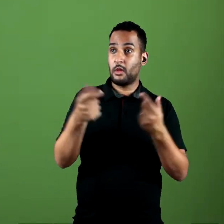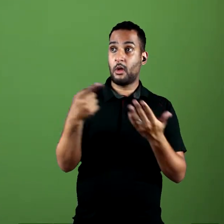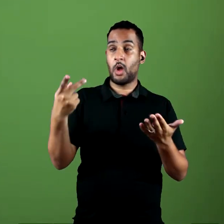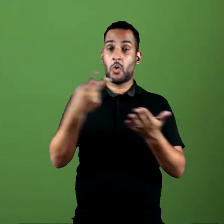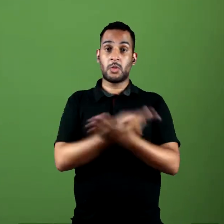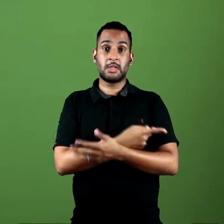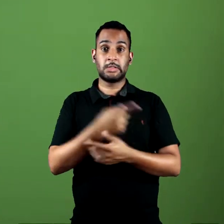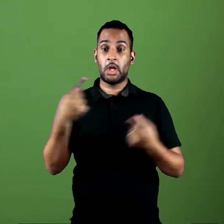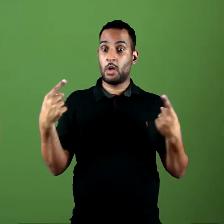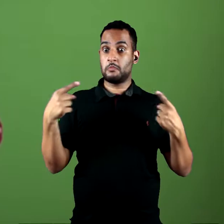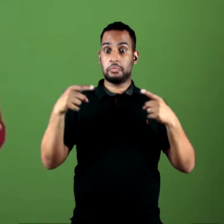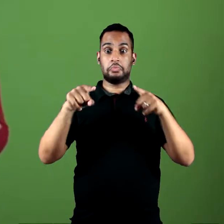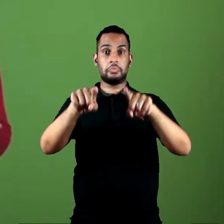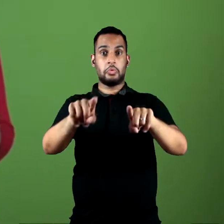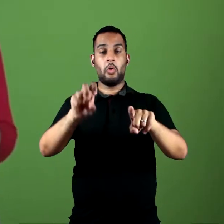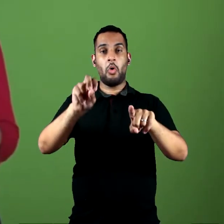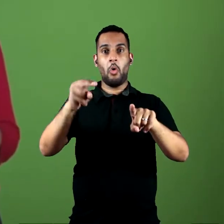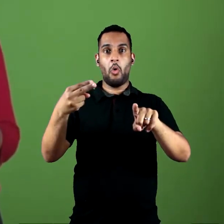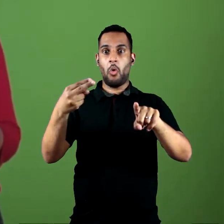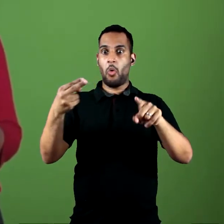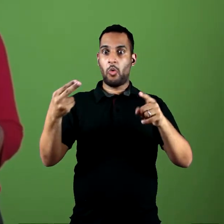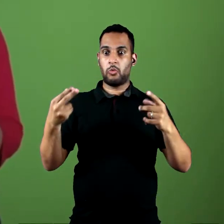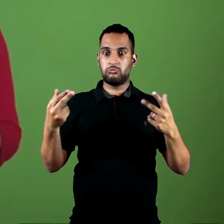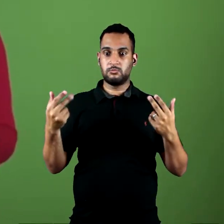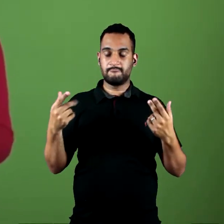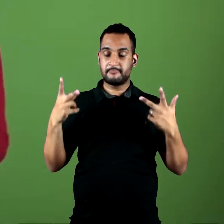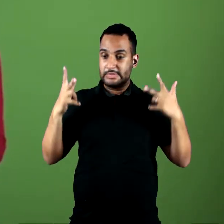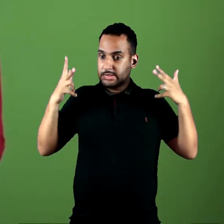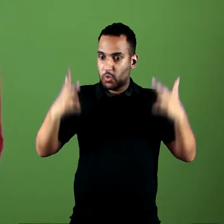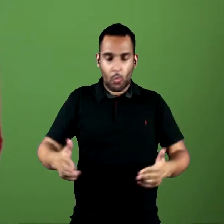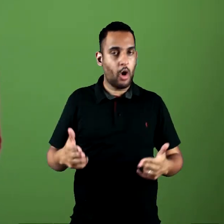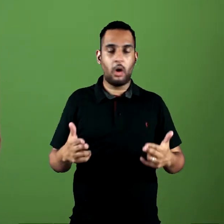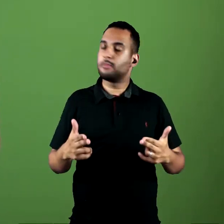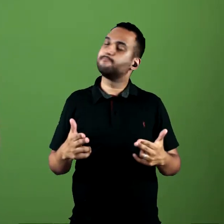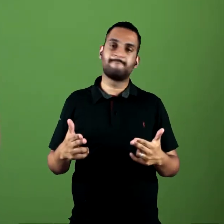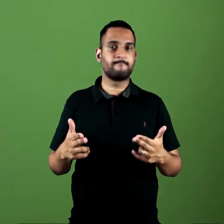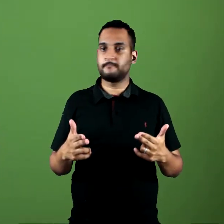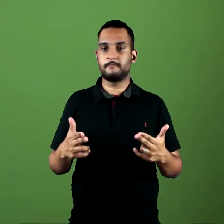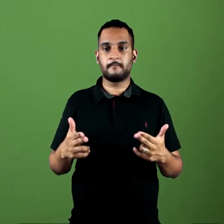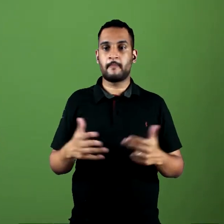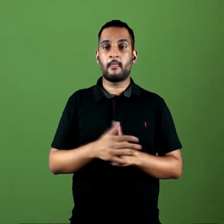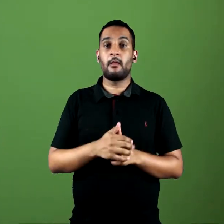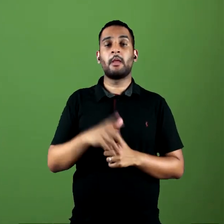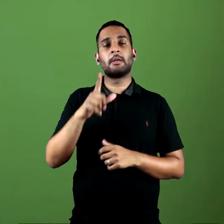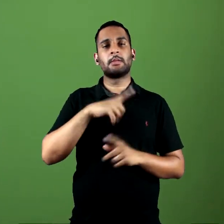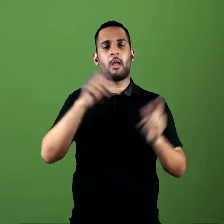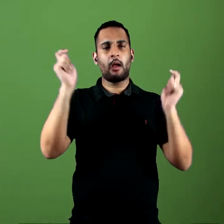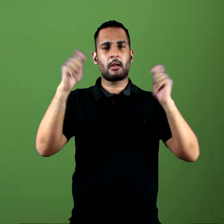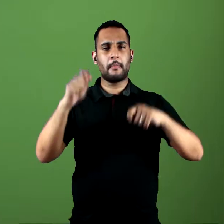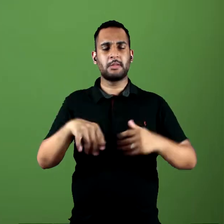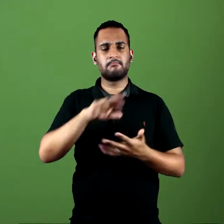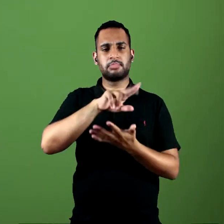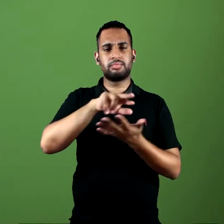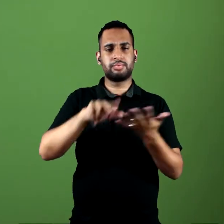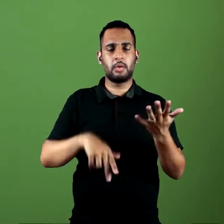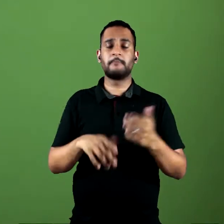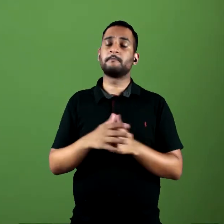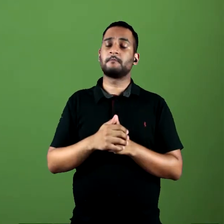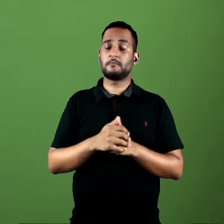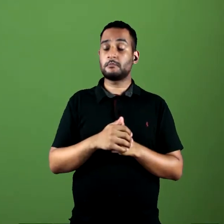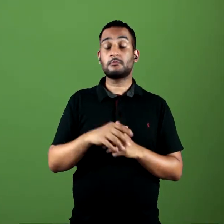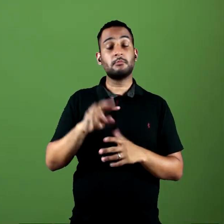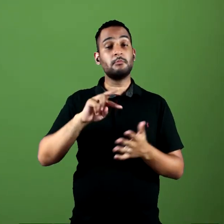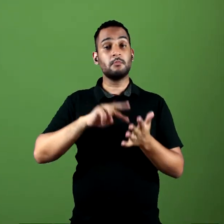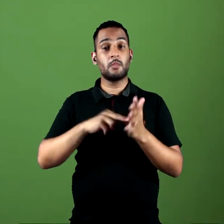forma simultânea ou em graus semelhantes. A multipotencialidade é um termo usado para se referir